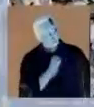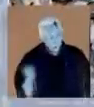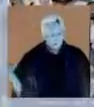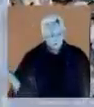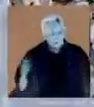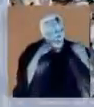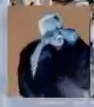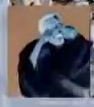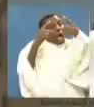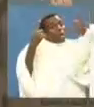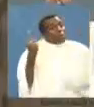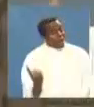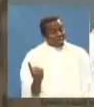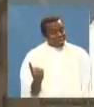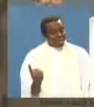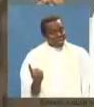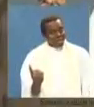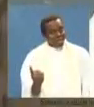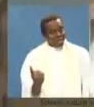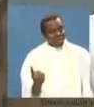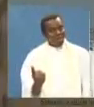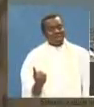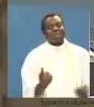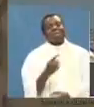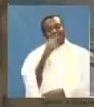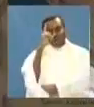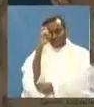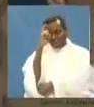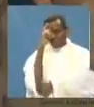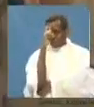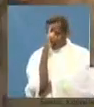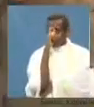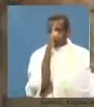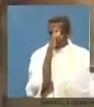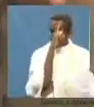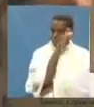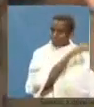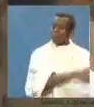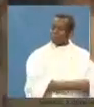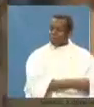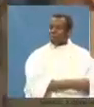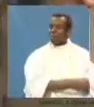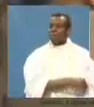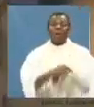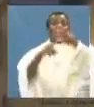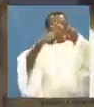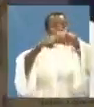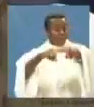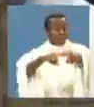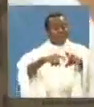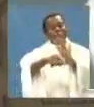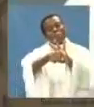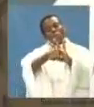Mas não é fácil. Por isso que cura interior não tem nada a ver